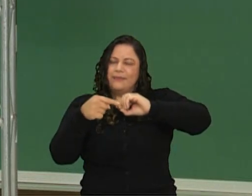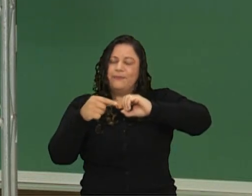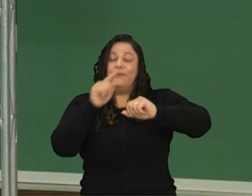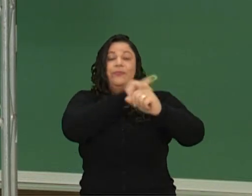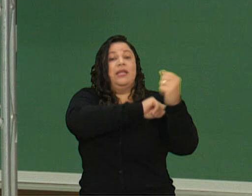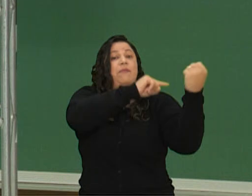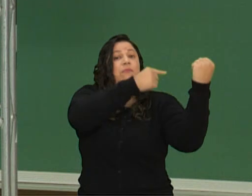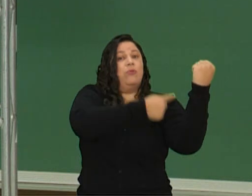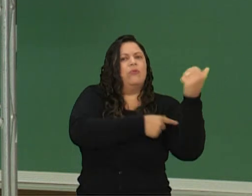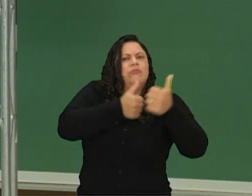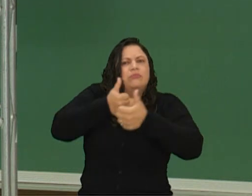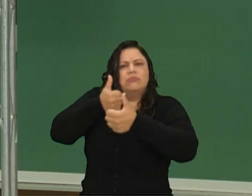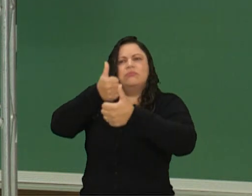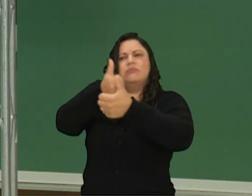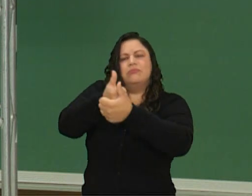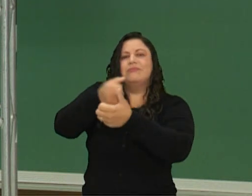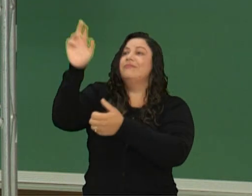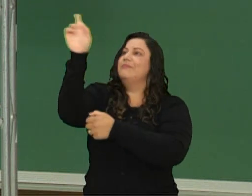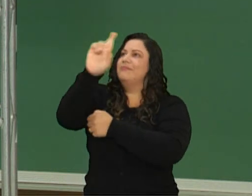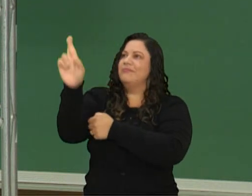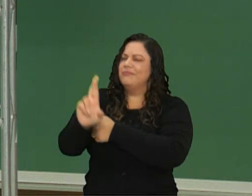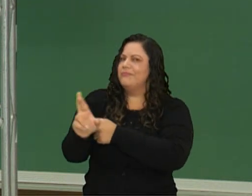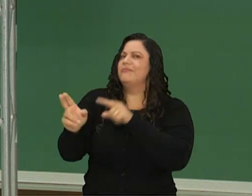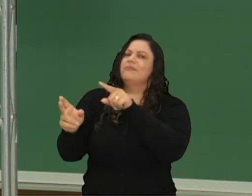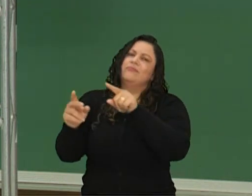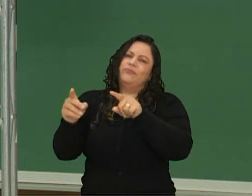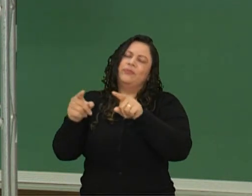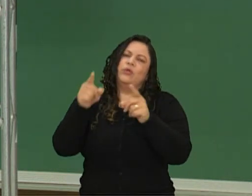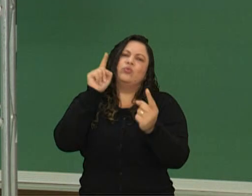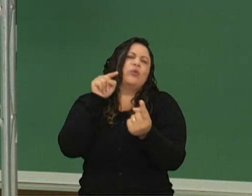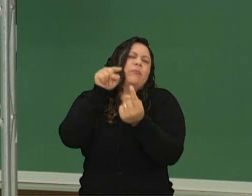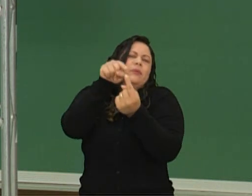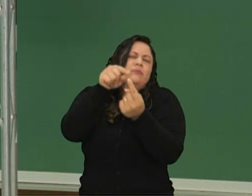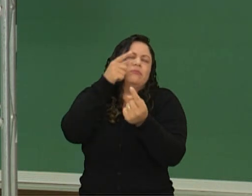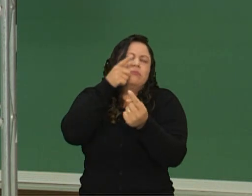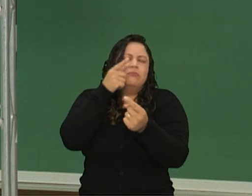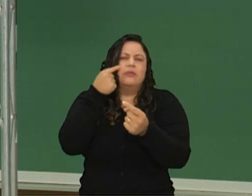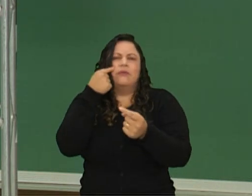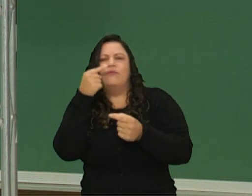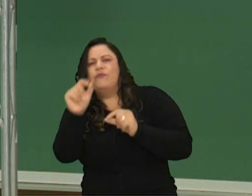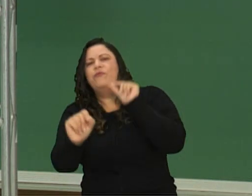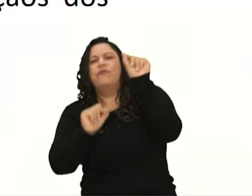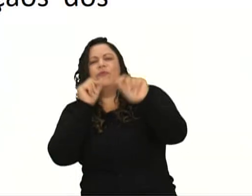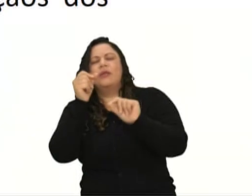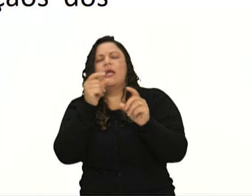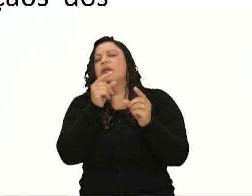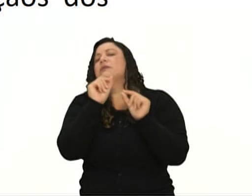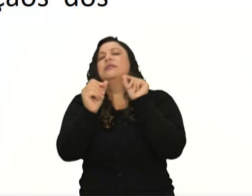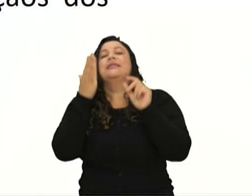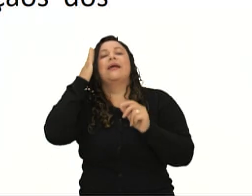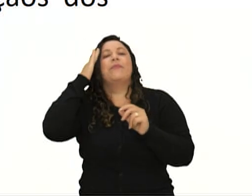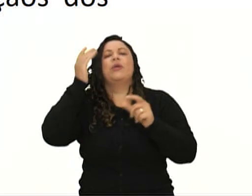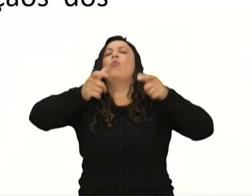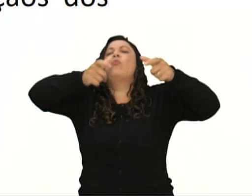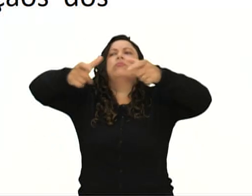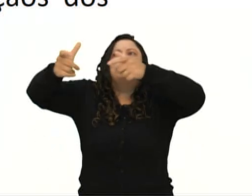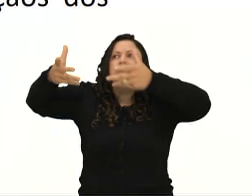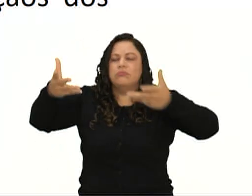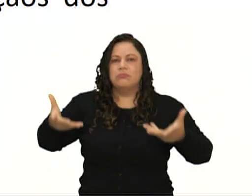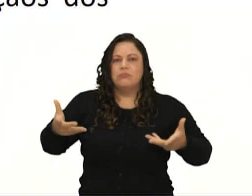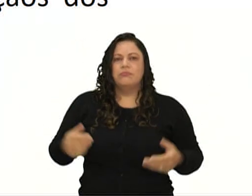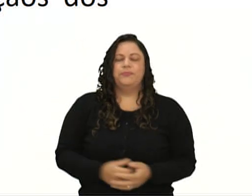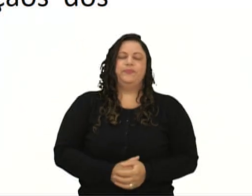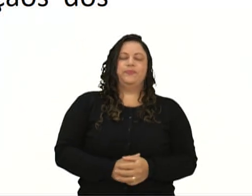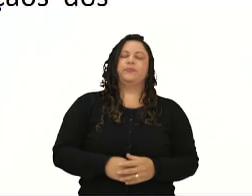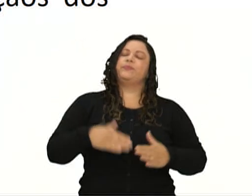É mais para vocês se localizarem e saberem onde é a Ucrânia e a Polônia. Bom, depois de um período de jejum,